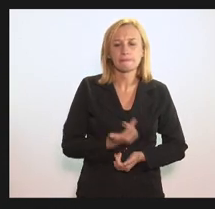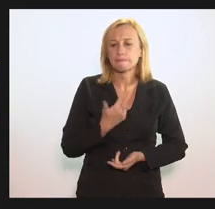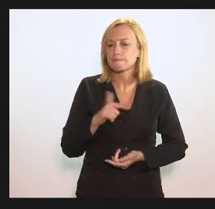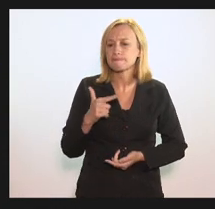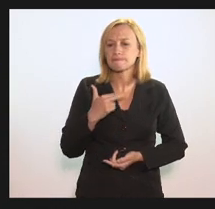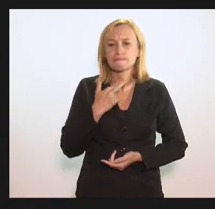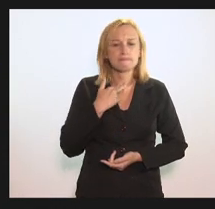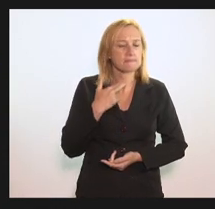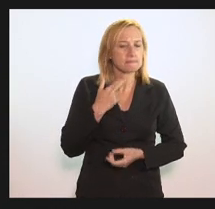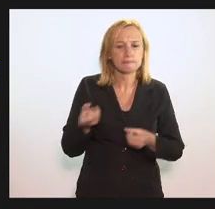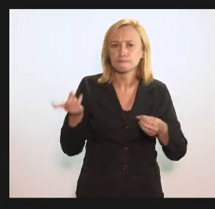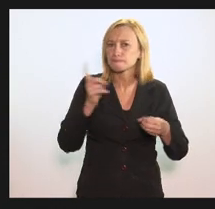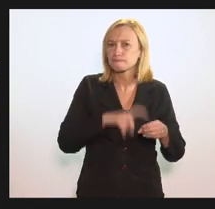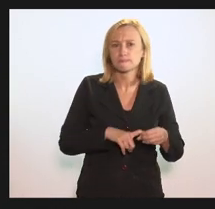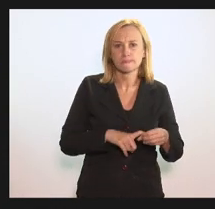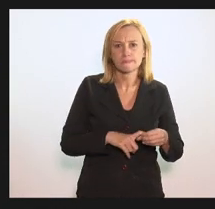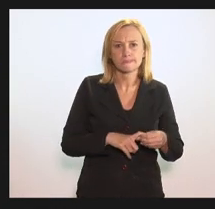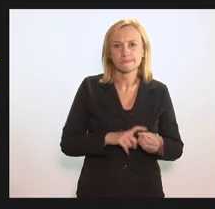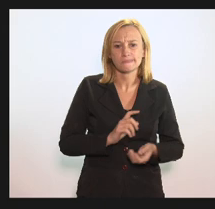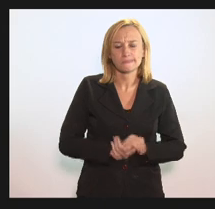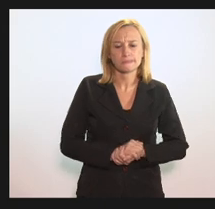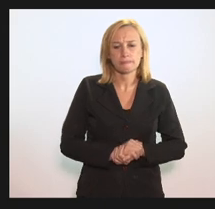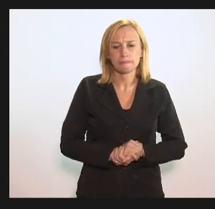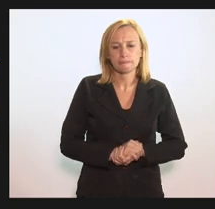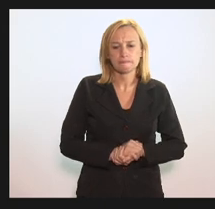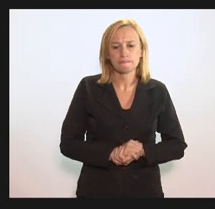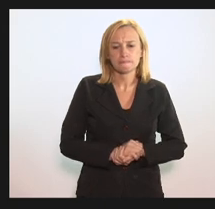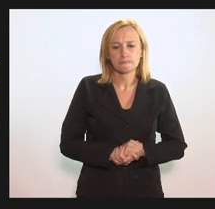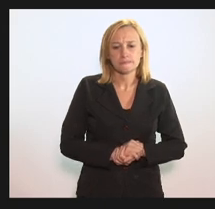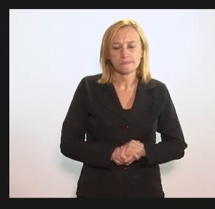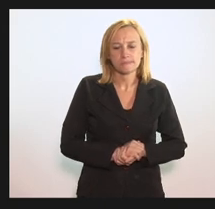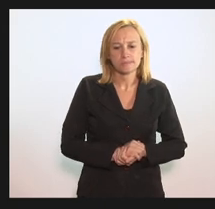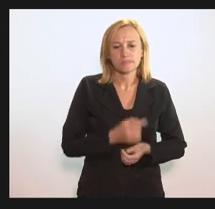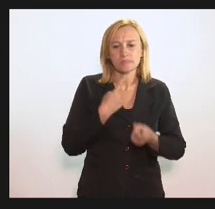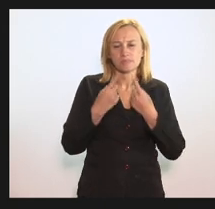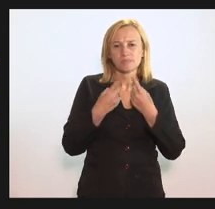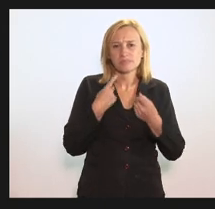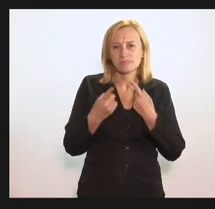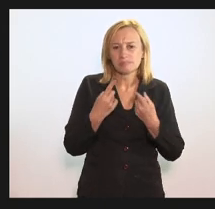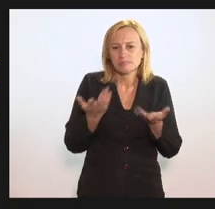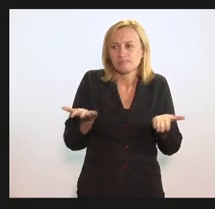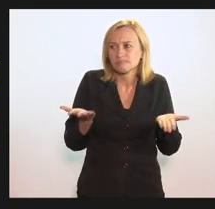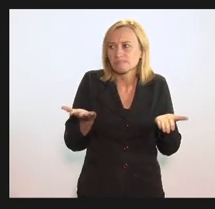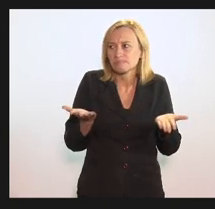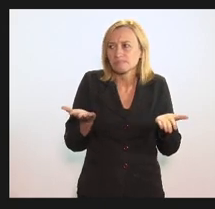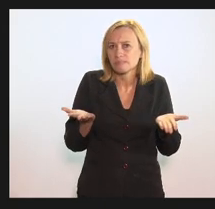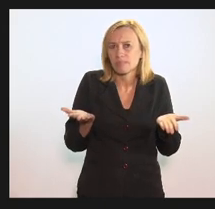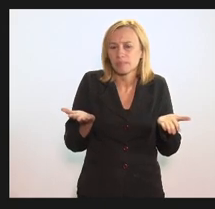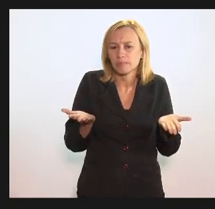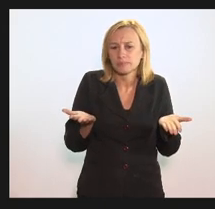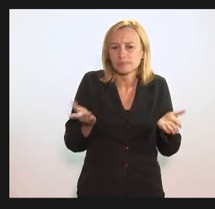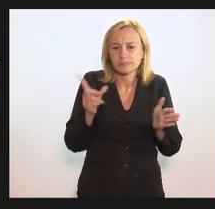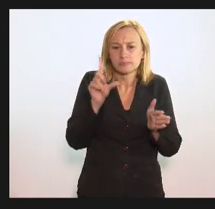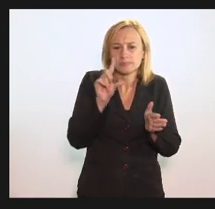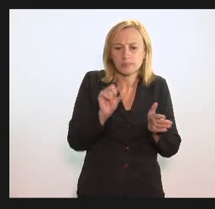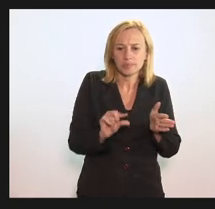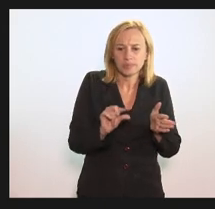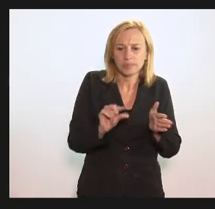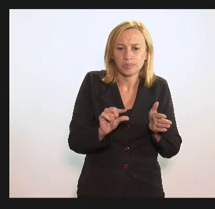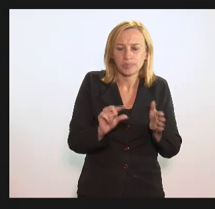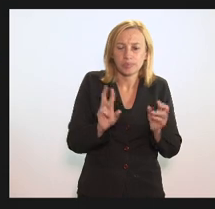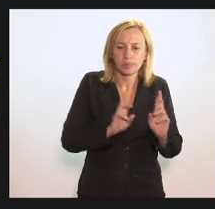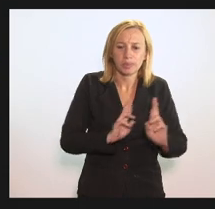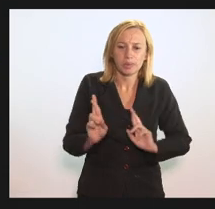podemos retornar a essa casa um debate simplesmente diminuído em relação